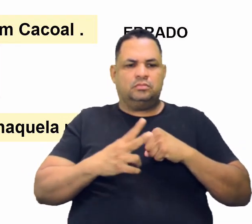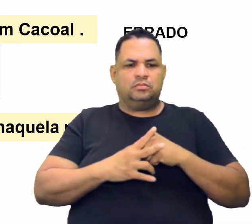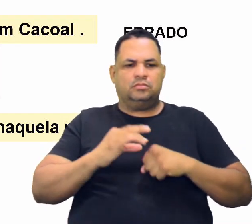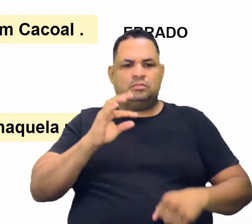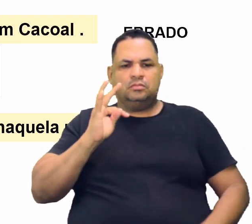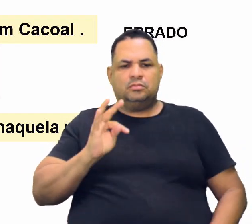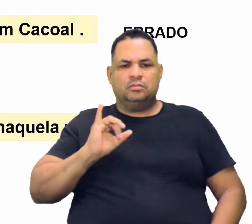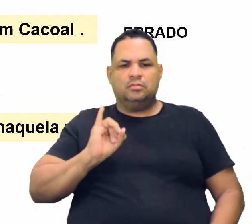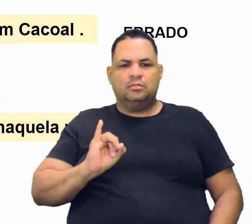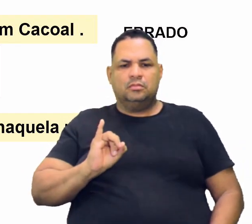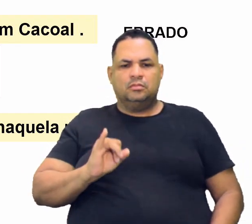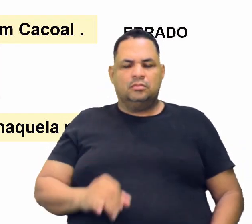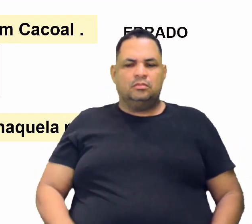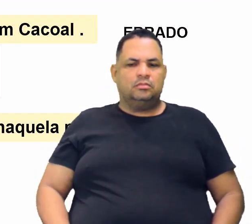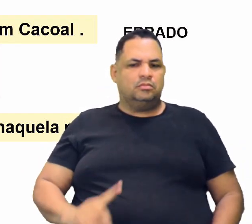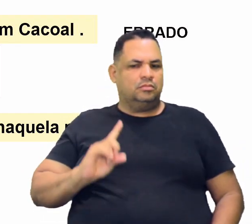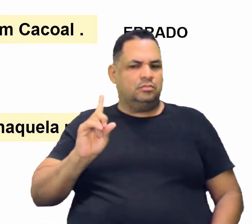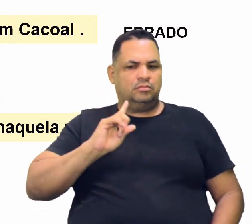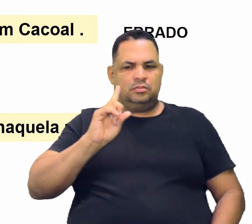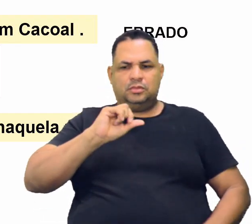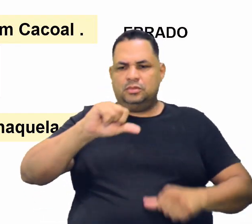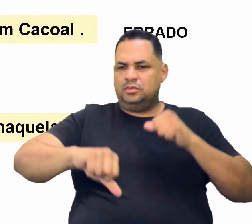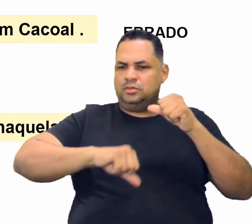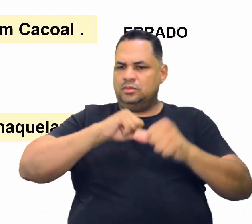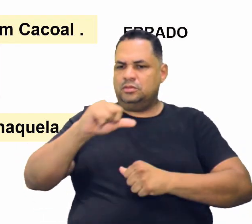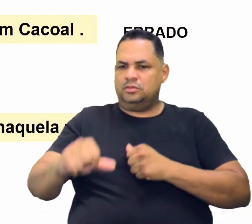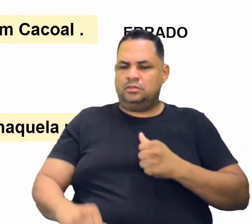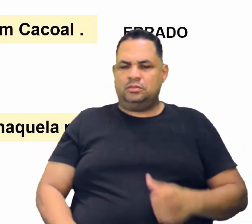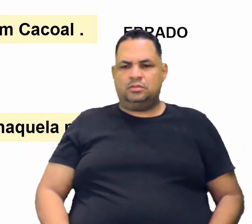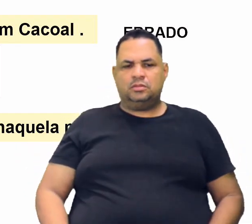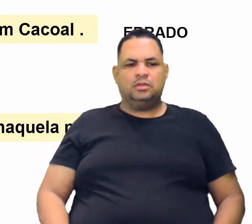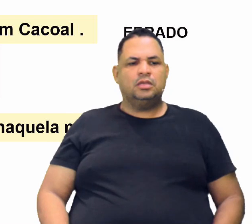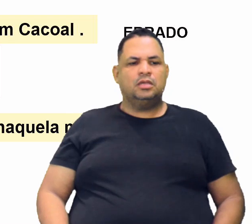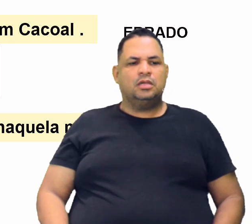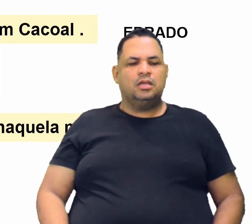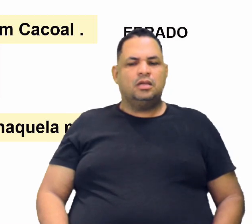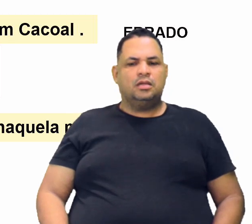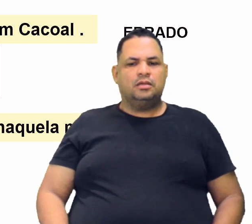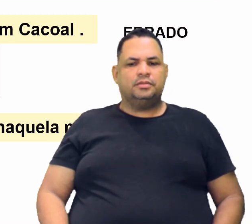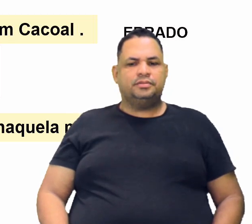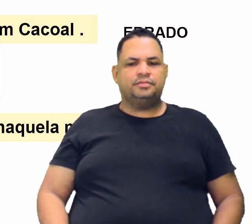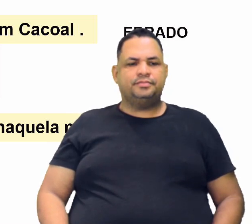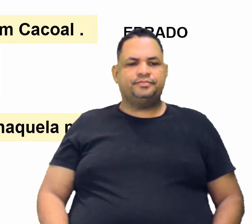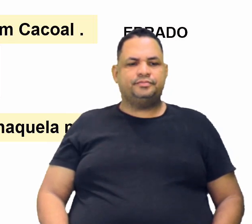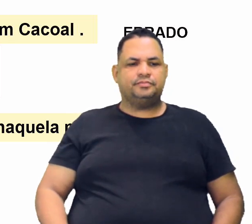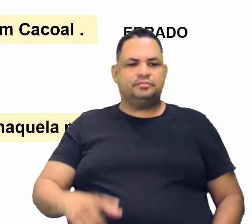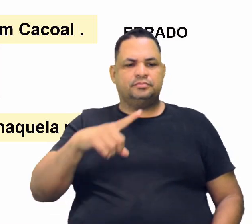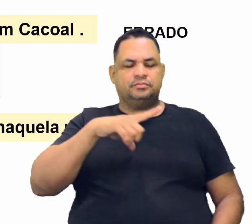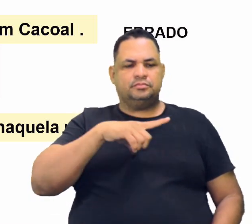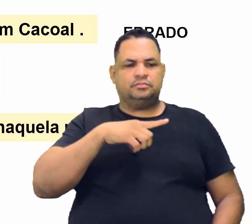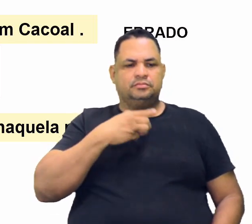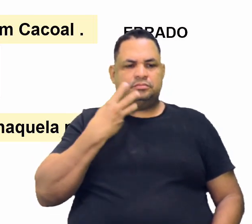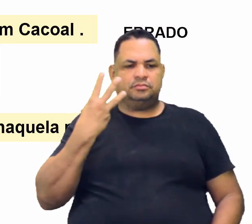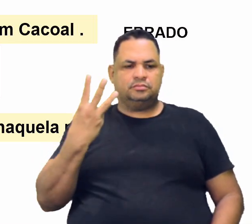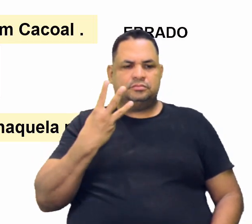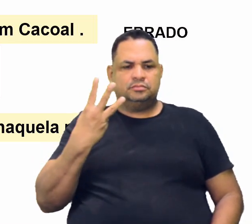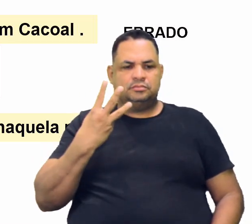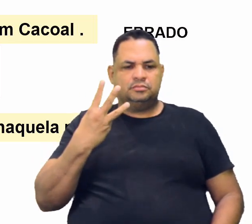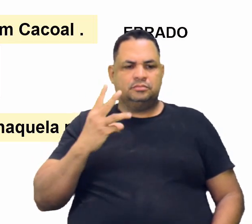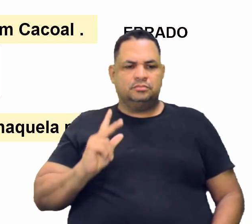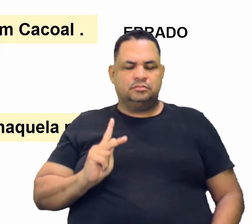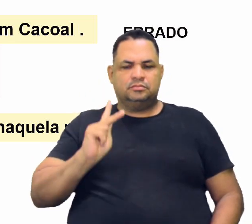fica o quê? Invariável. Agora, temos mais outro aqui, ó. 3 quilômetros não é